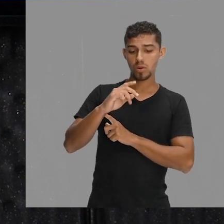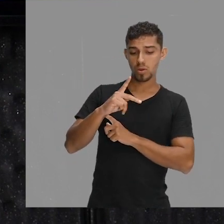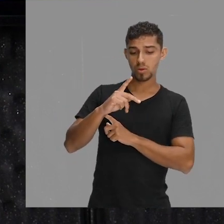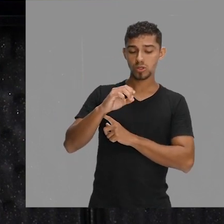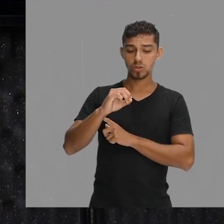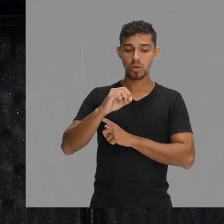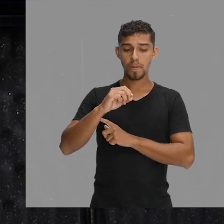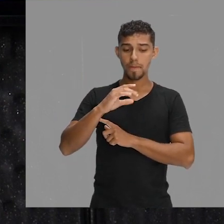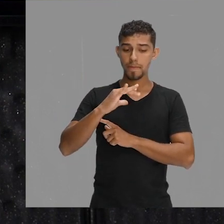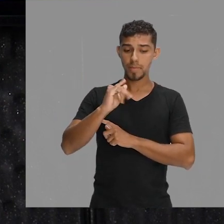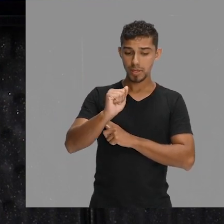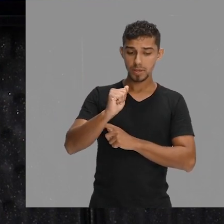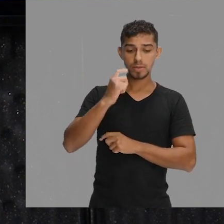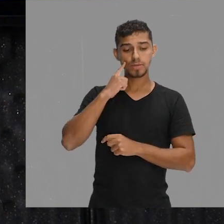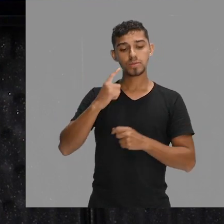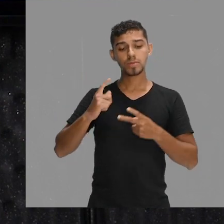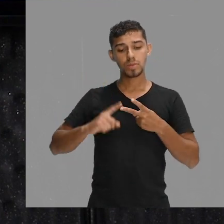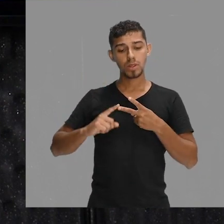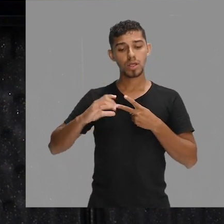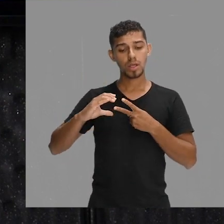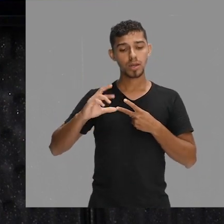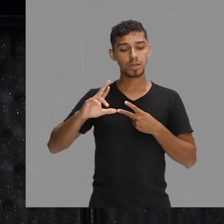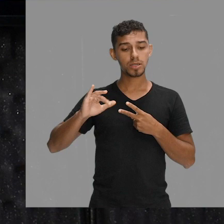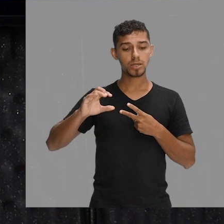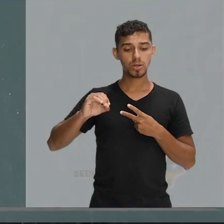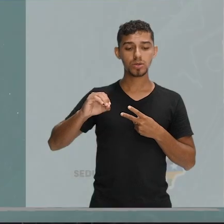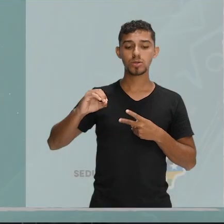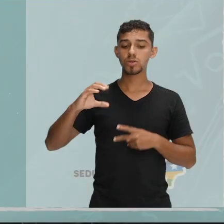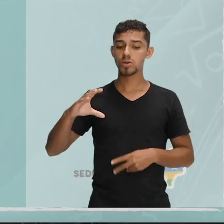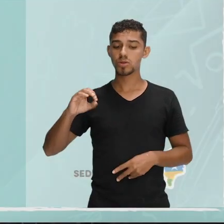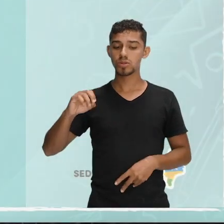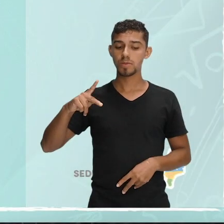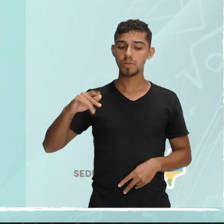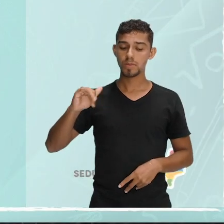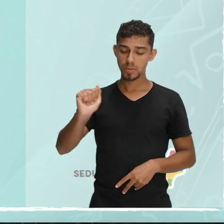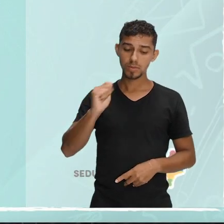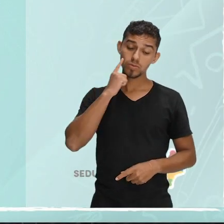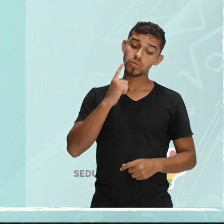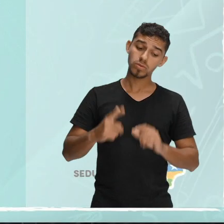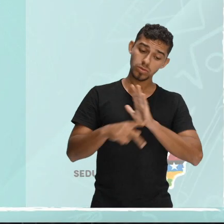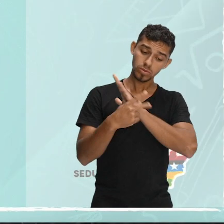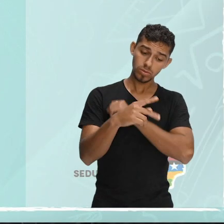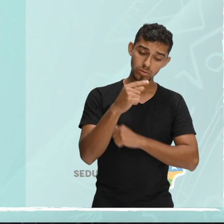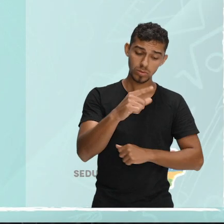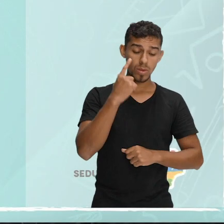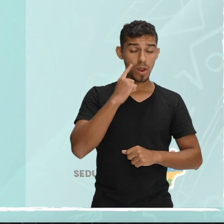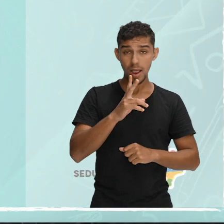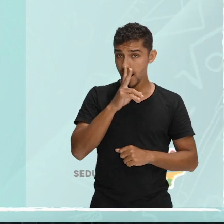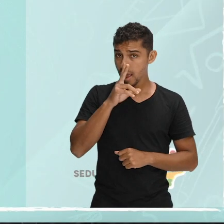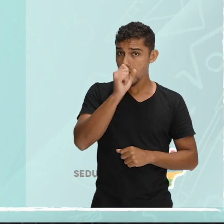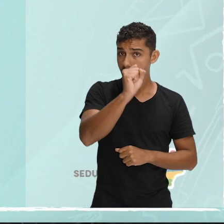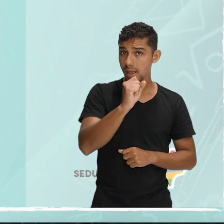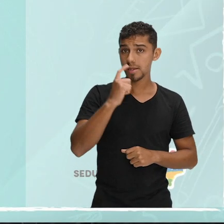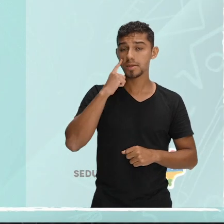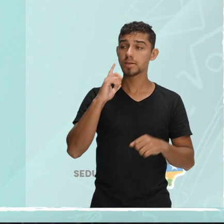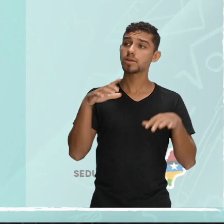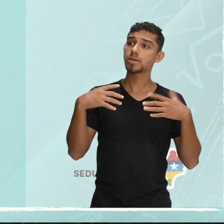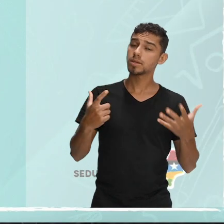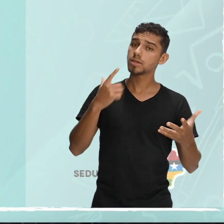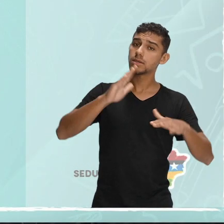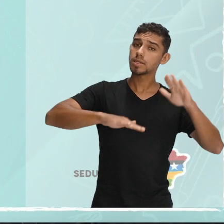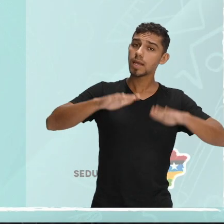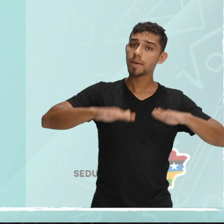pressão osmótica. Bom, as propriedades qualitativas, a sua intensidade,